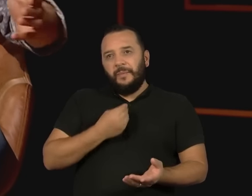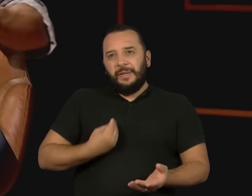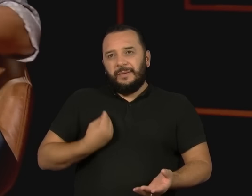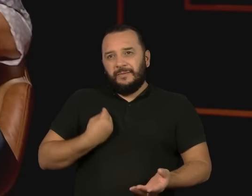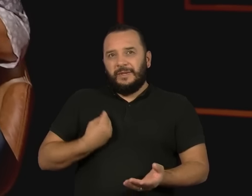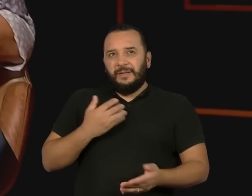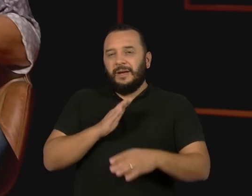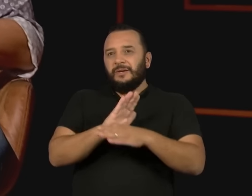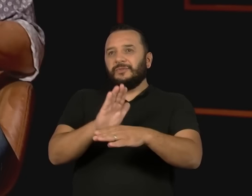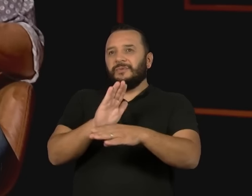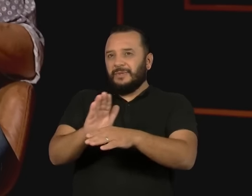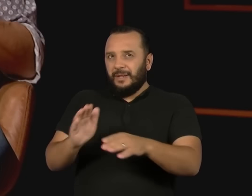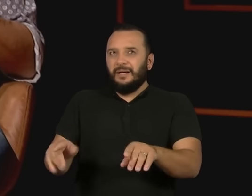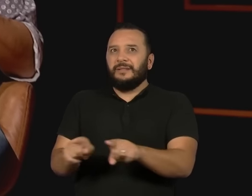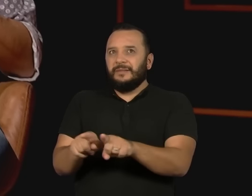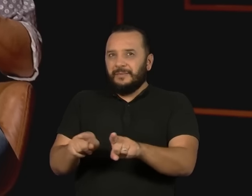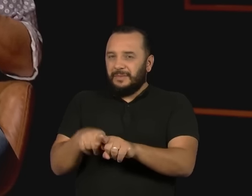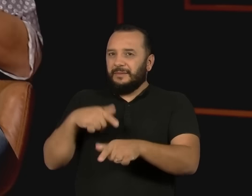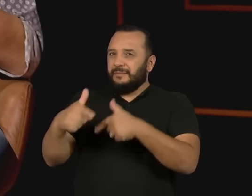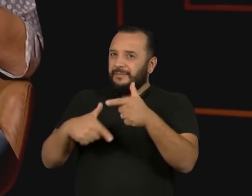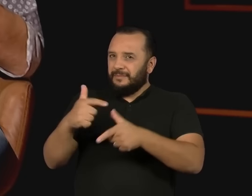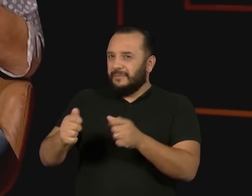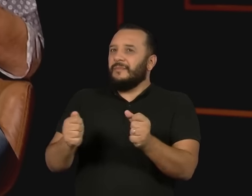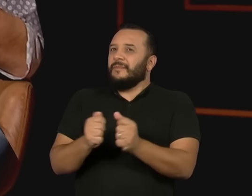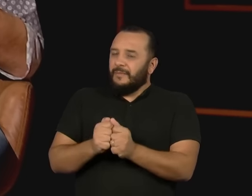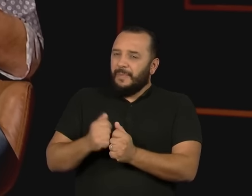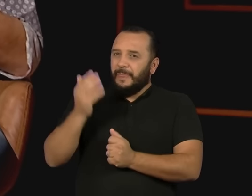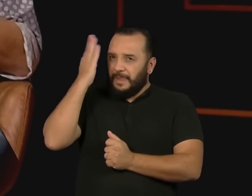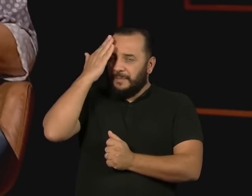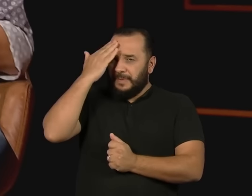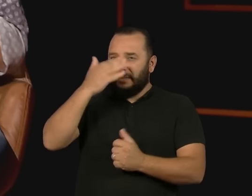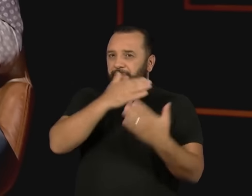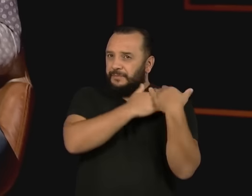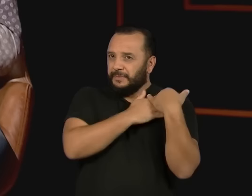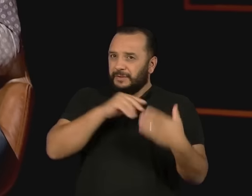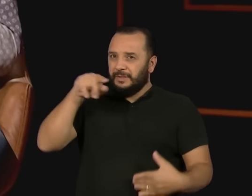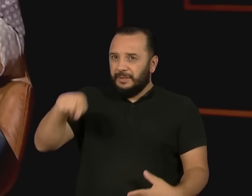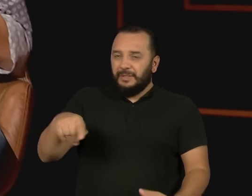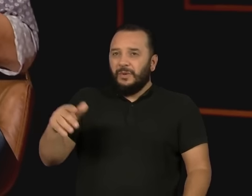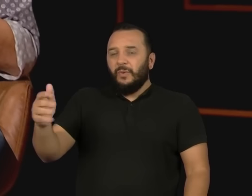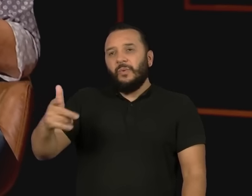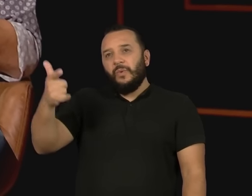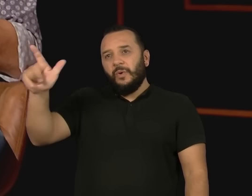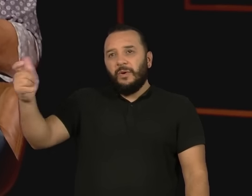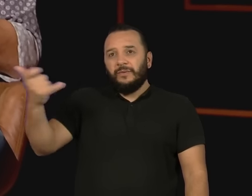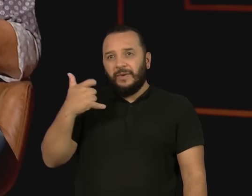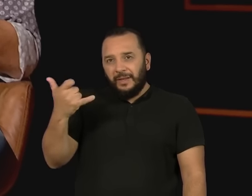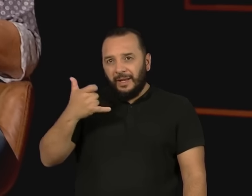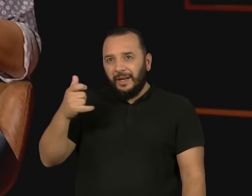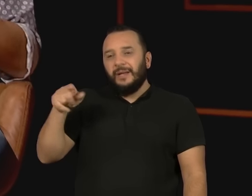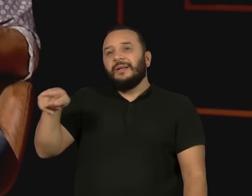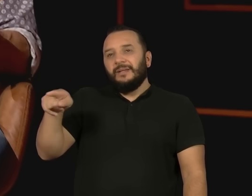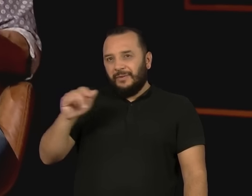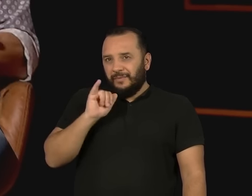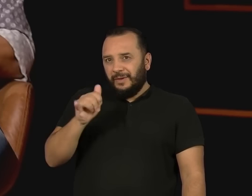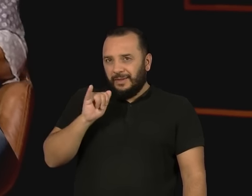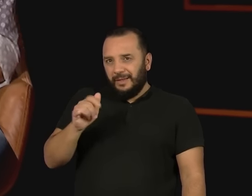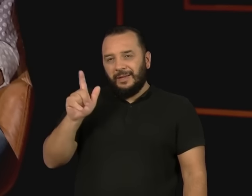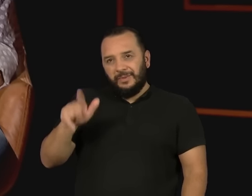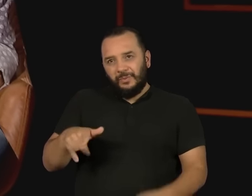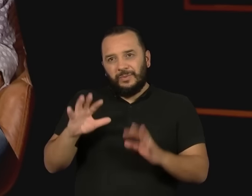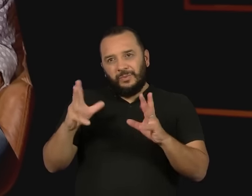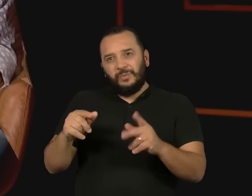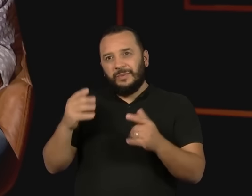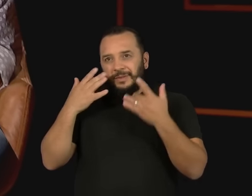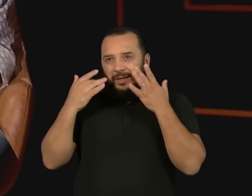colaborar, você fazer a coisa junto, você saber do seu papel ali, você ouvir o outro e falar, não, agora é a vez do outro falar. Isso tudo o teatro te